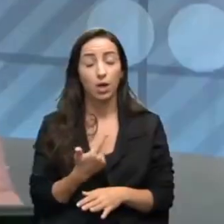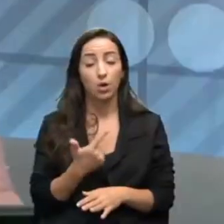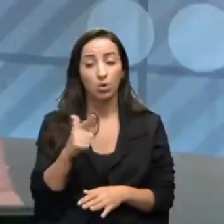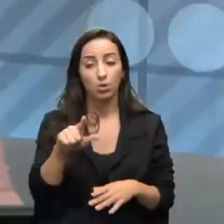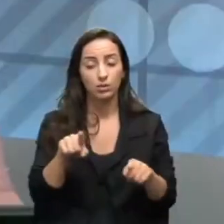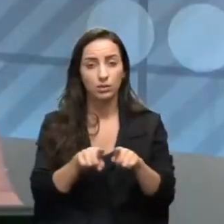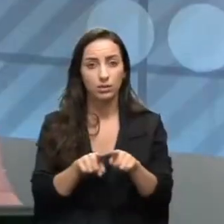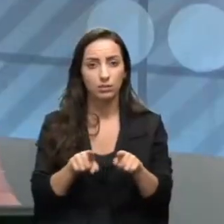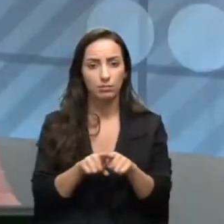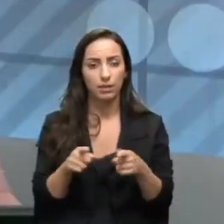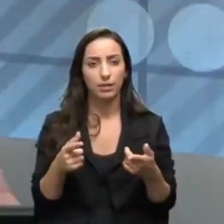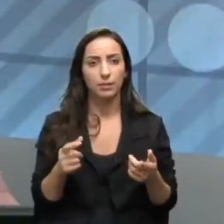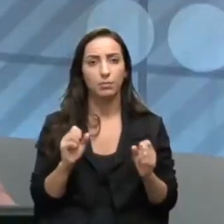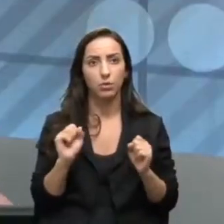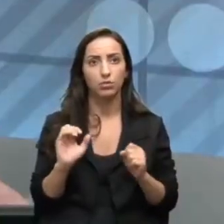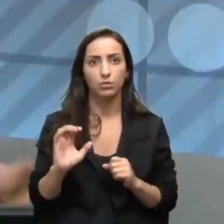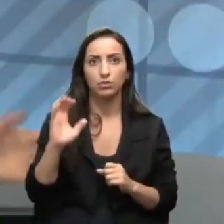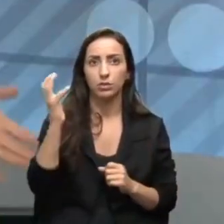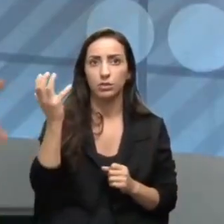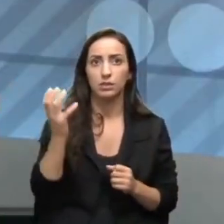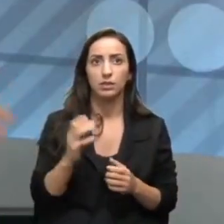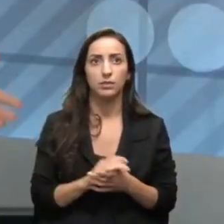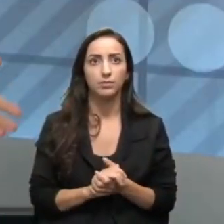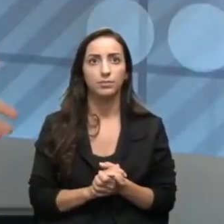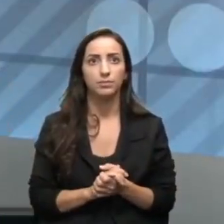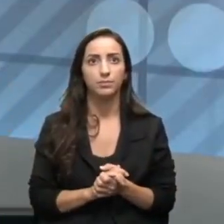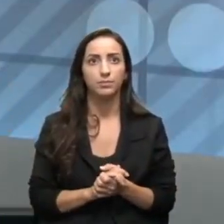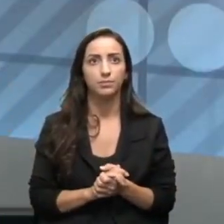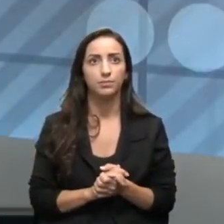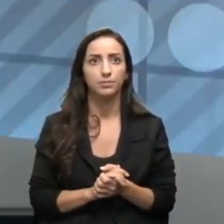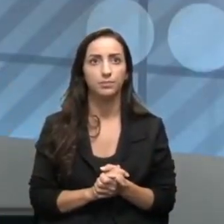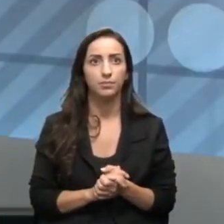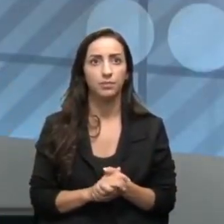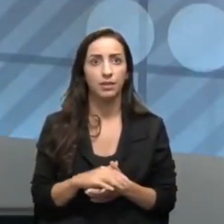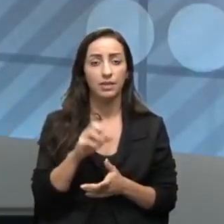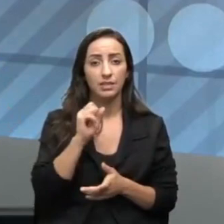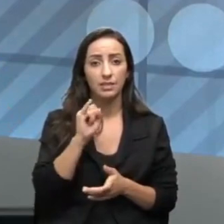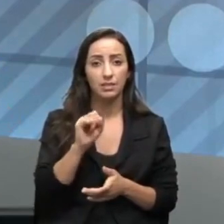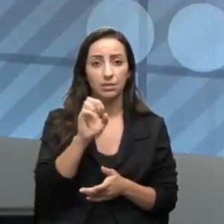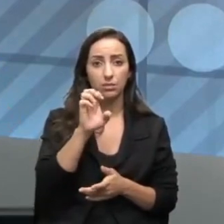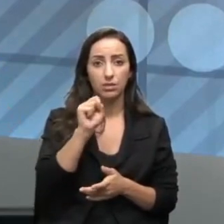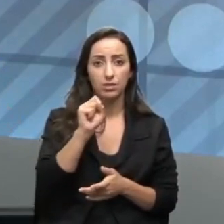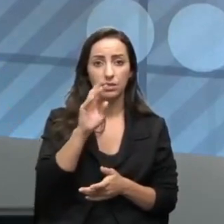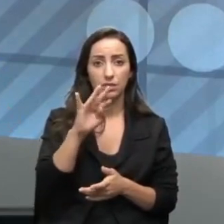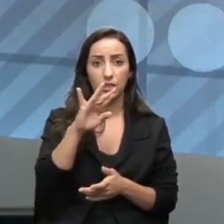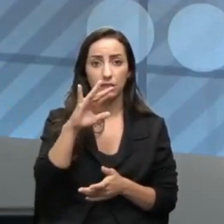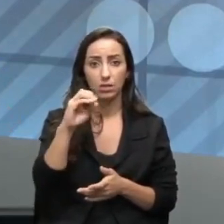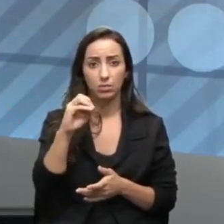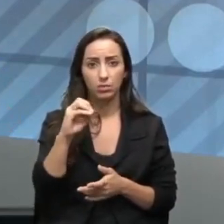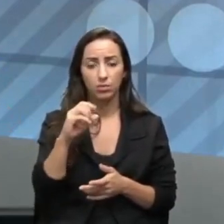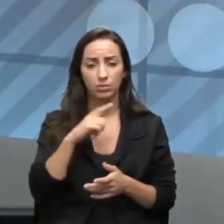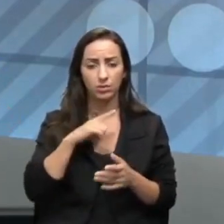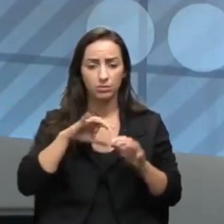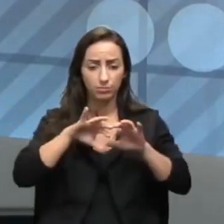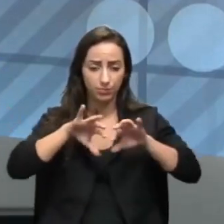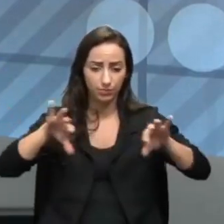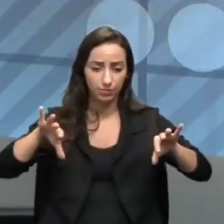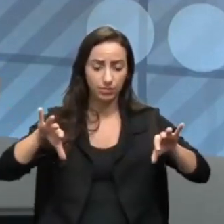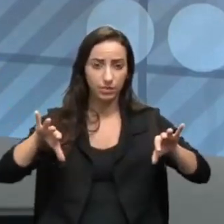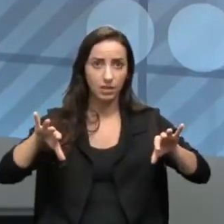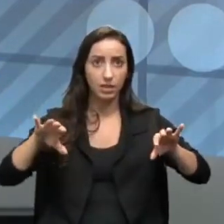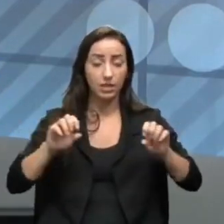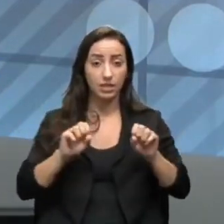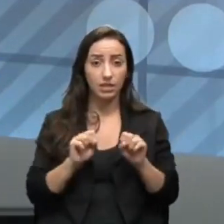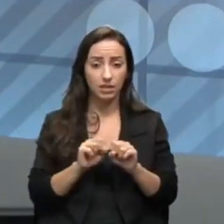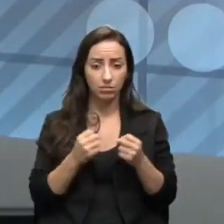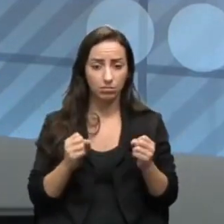outra condição que pode ocorrer dentro da nossa estrutura é quando os estribos estão tão afastados que a fissura cresce no